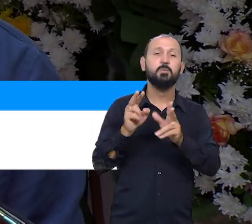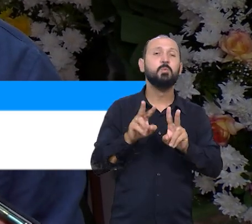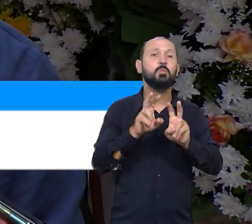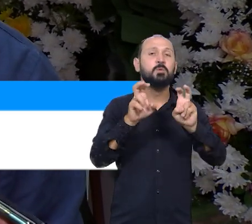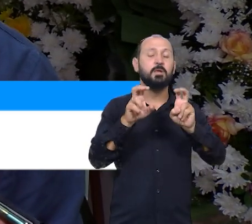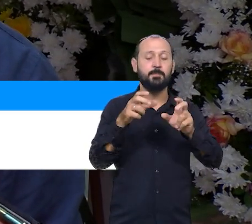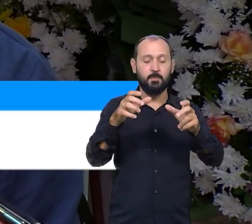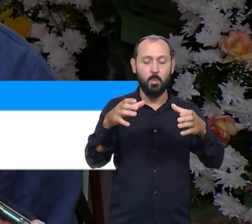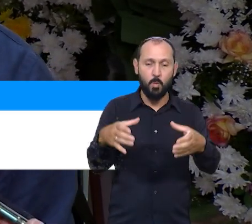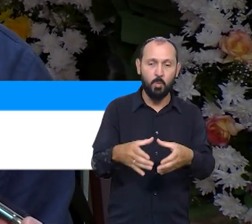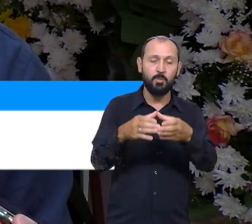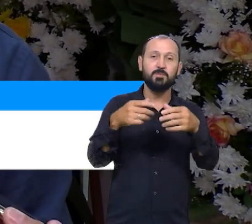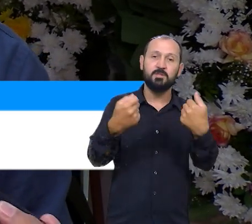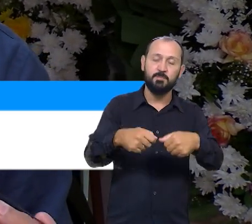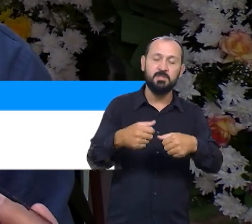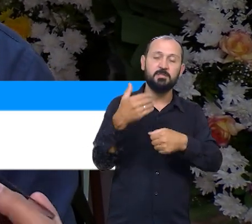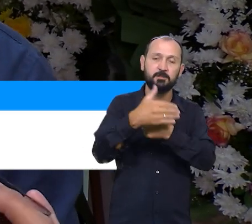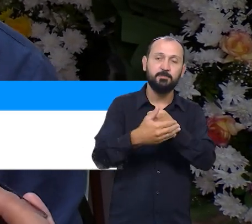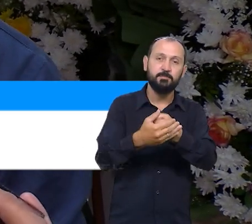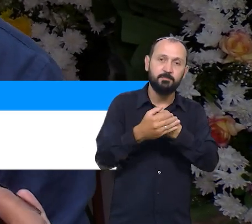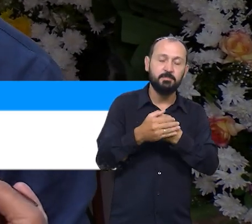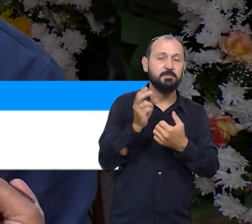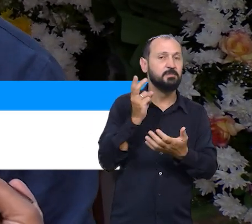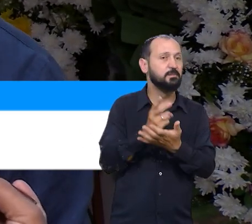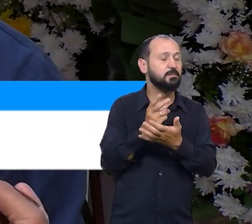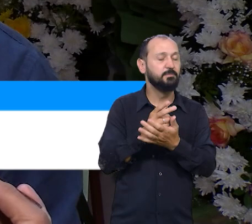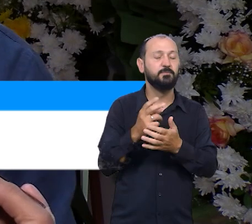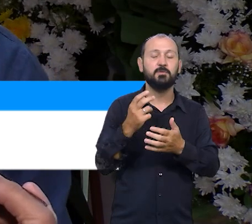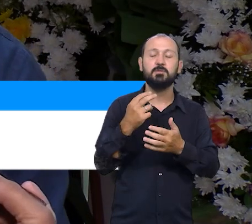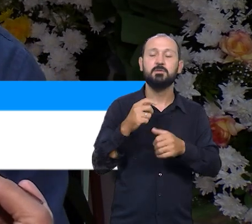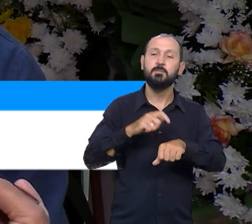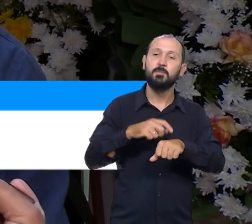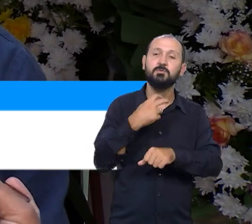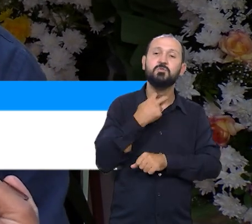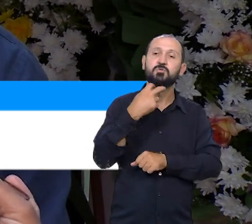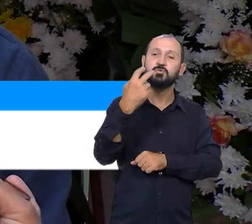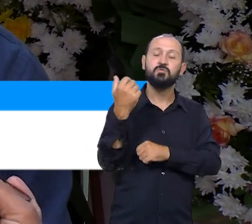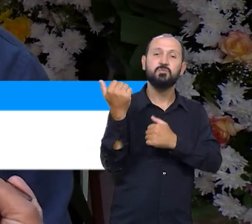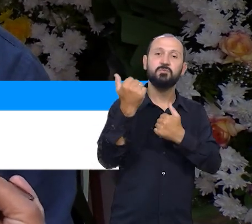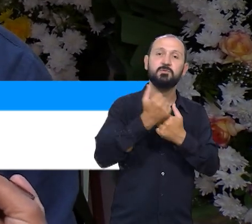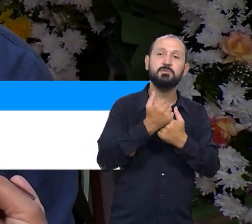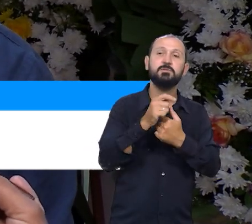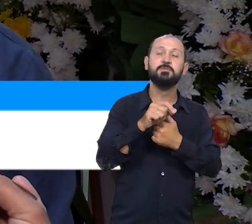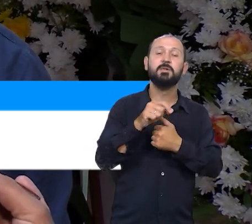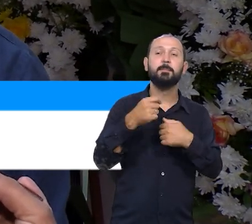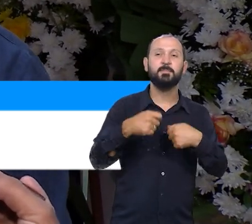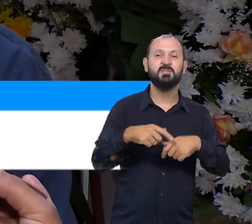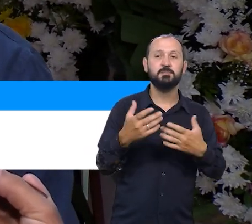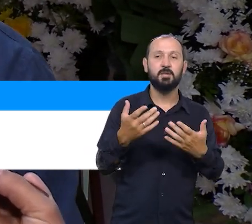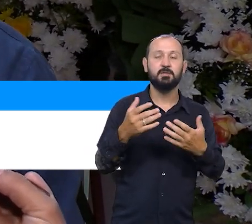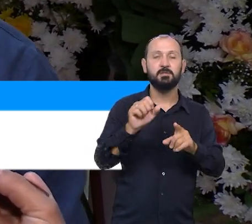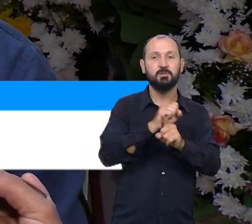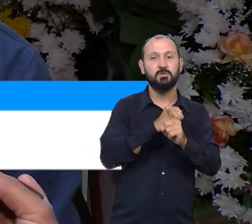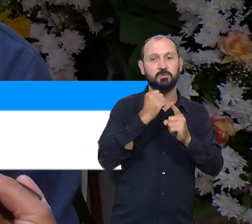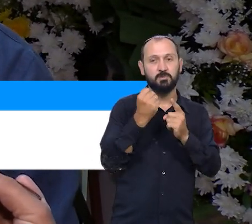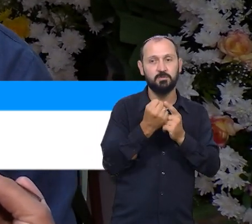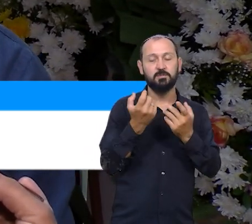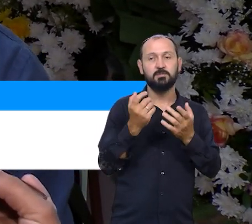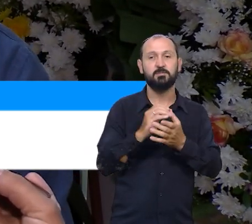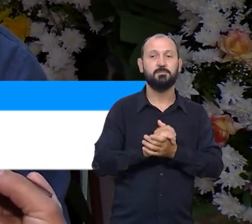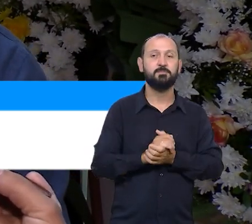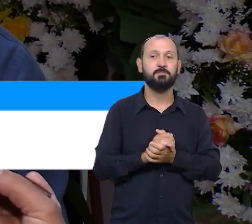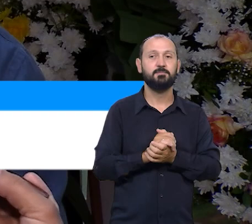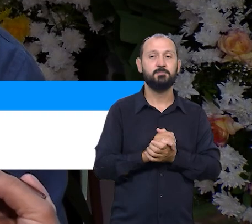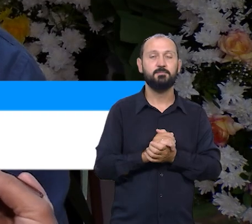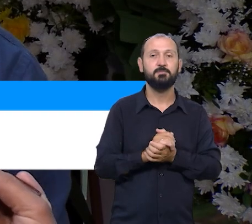e defendendo principalmente aqueles que mais precisam. Então ele sempre foi essa voz que veio dos mais